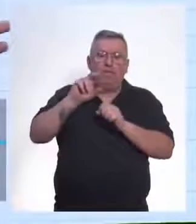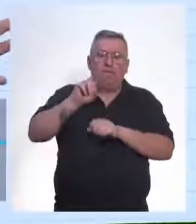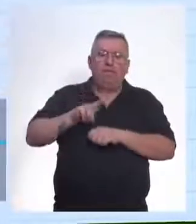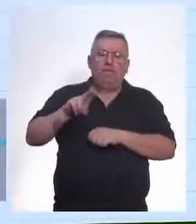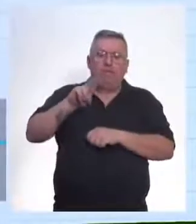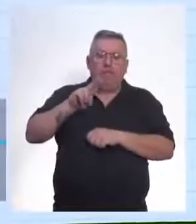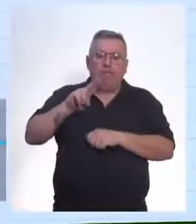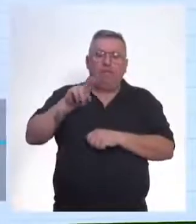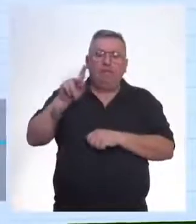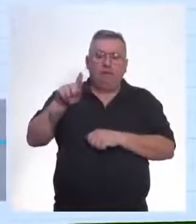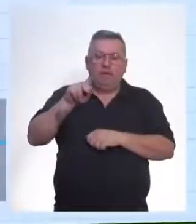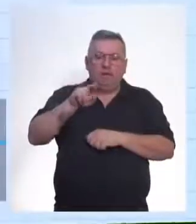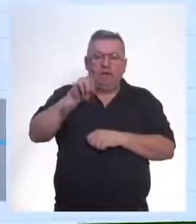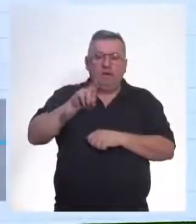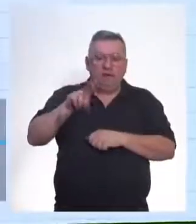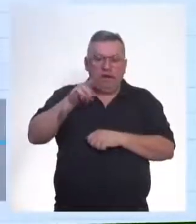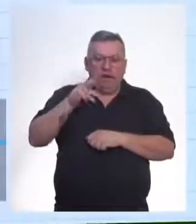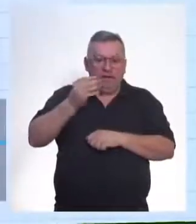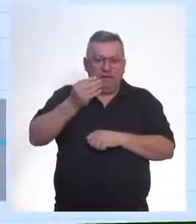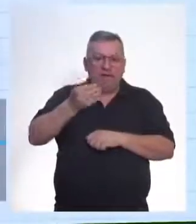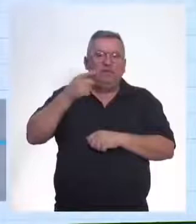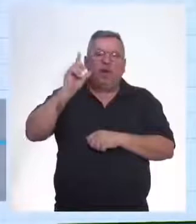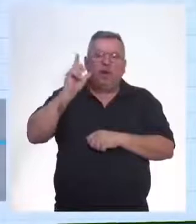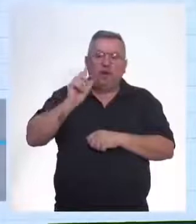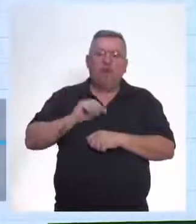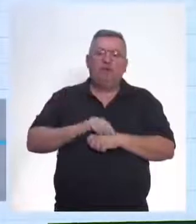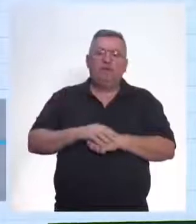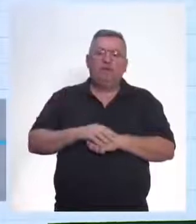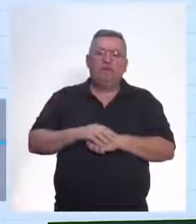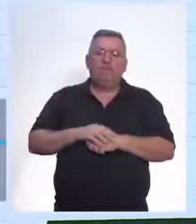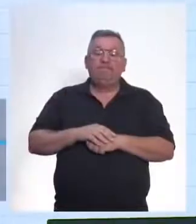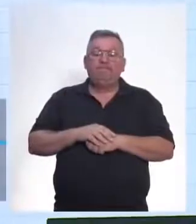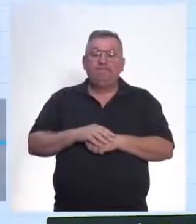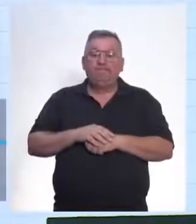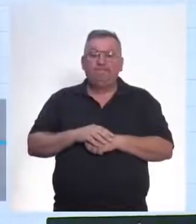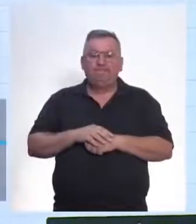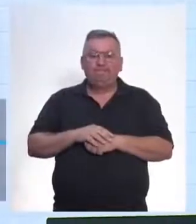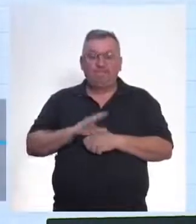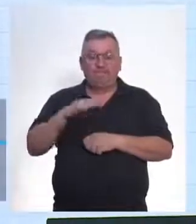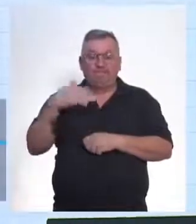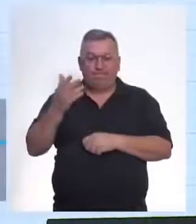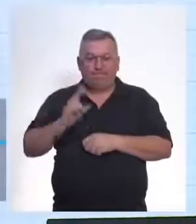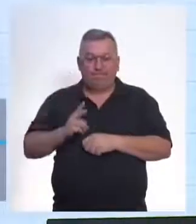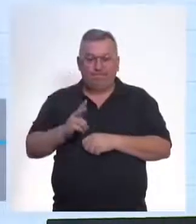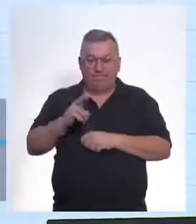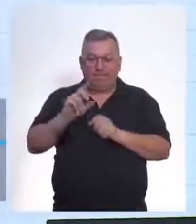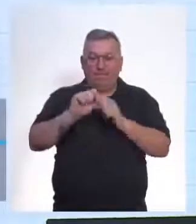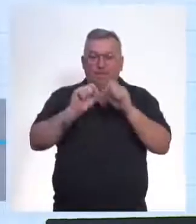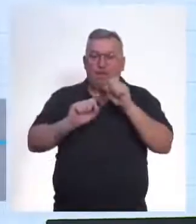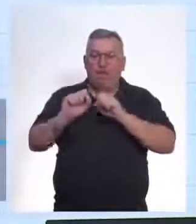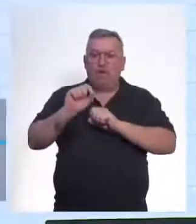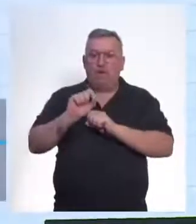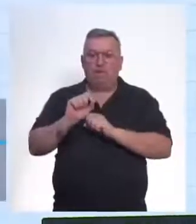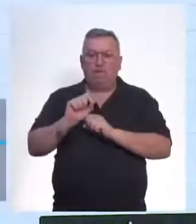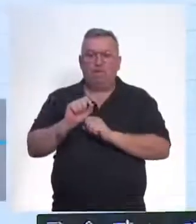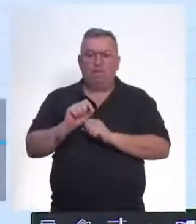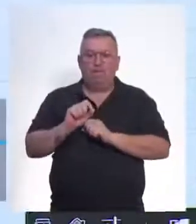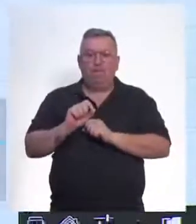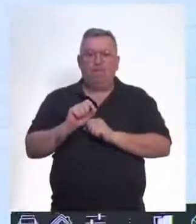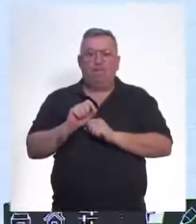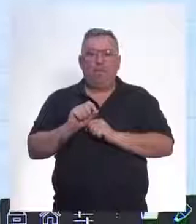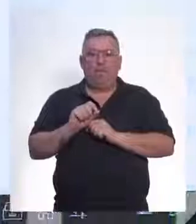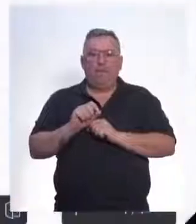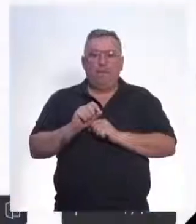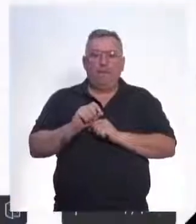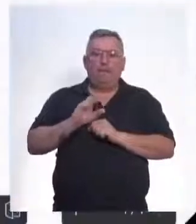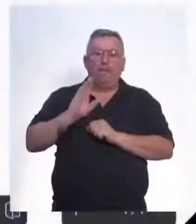os valores que o professor Osmar e o professor Jonas deixaram para vocês. Então, vamos continuar. O que nós vamos fazer, então? Eu